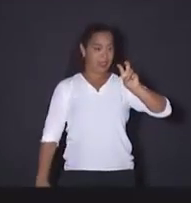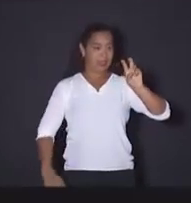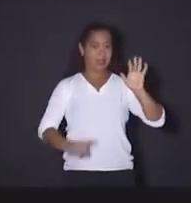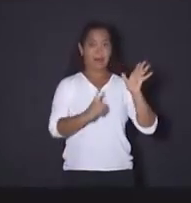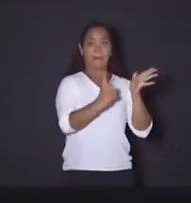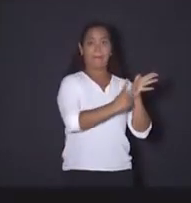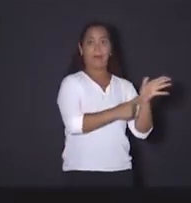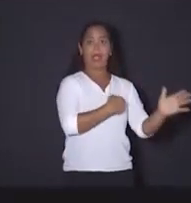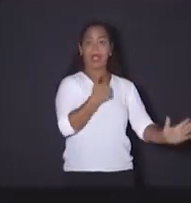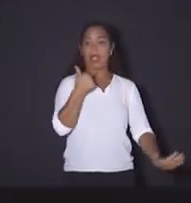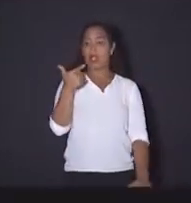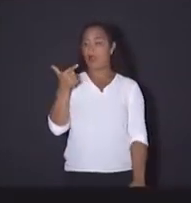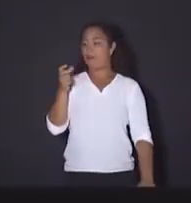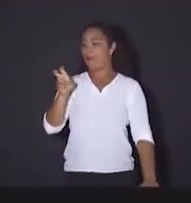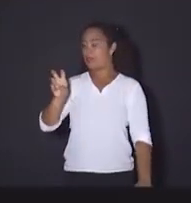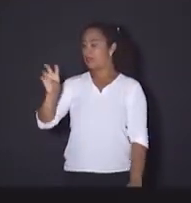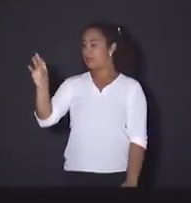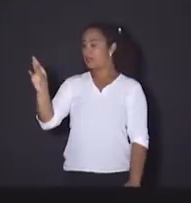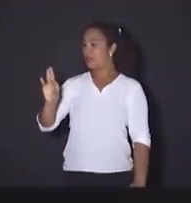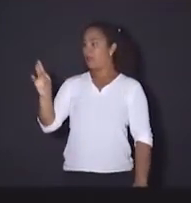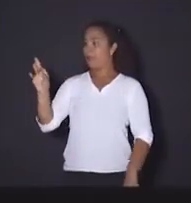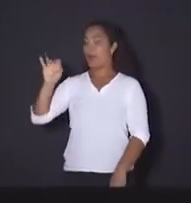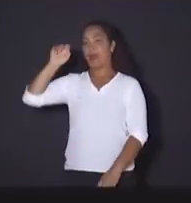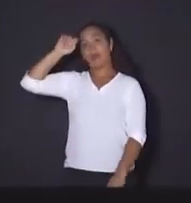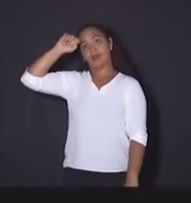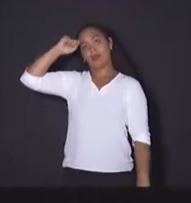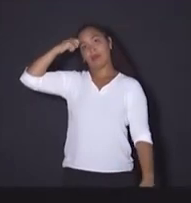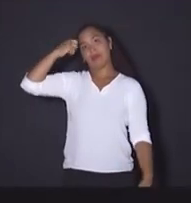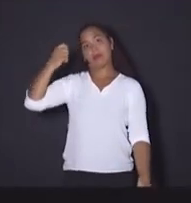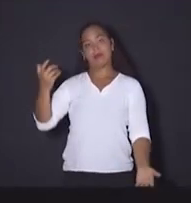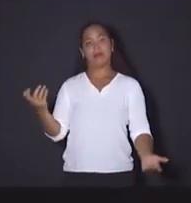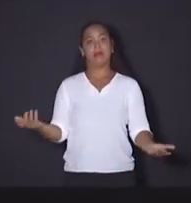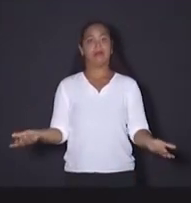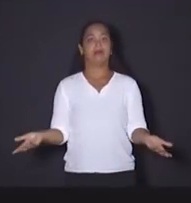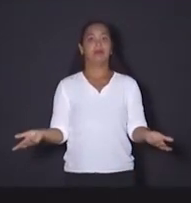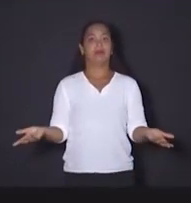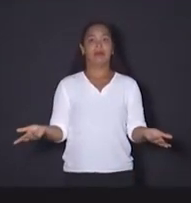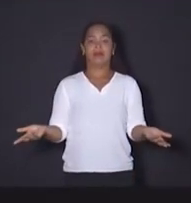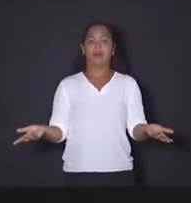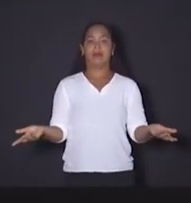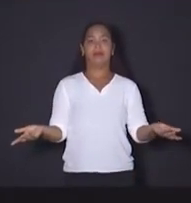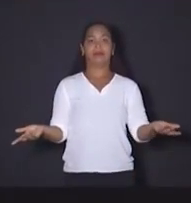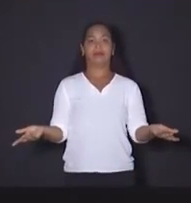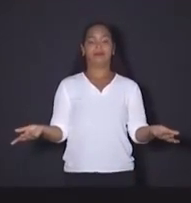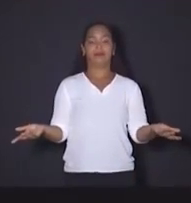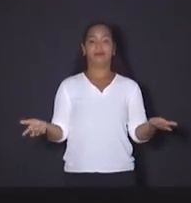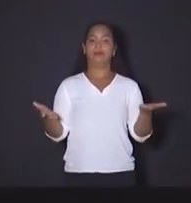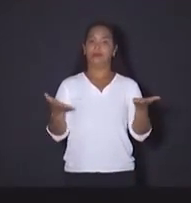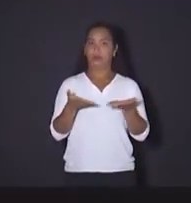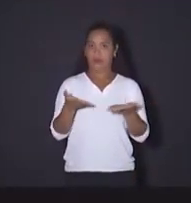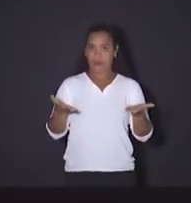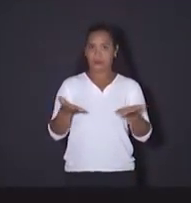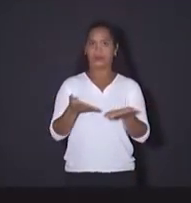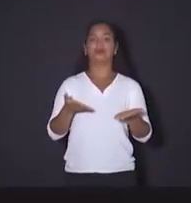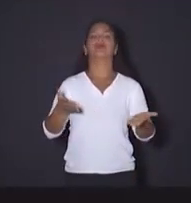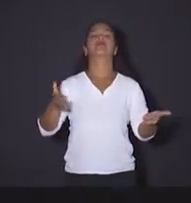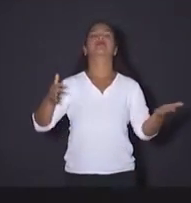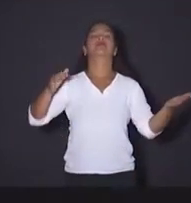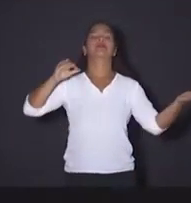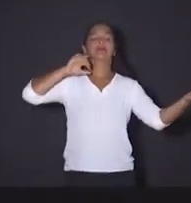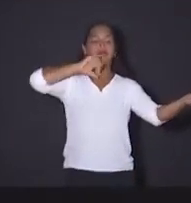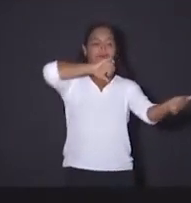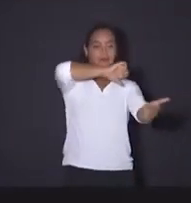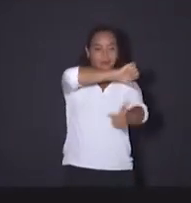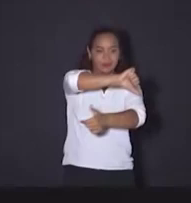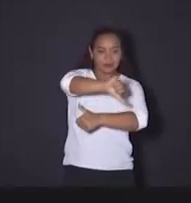e 25%, mais ou menos, pode, os dados não estarem tão corretos, de negros. Hoje, isso modificou